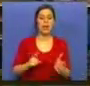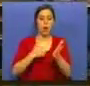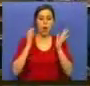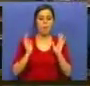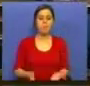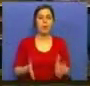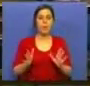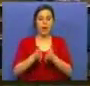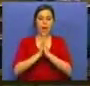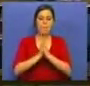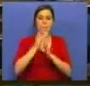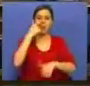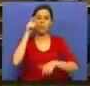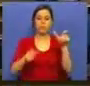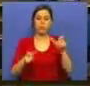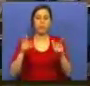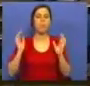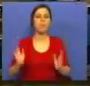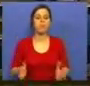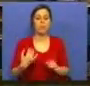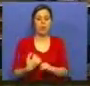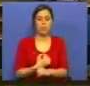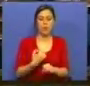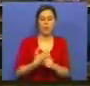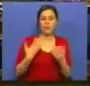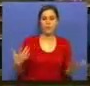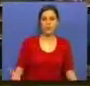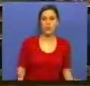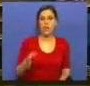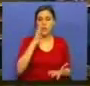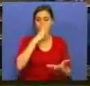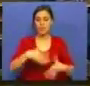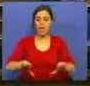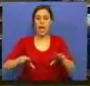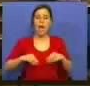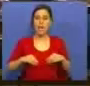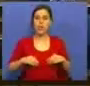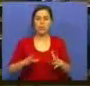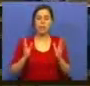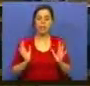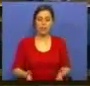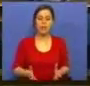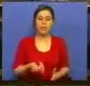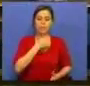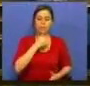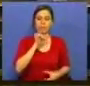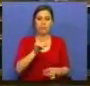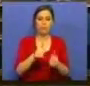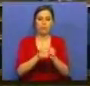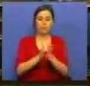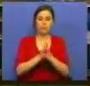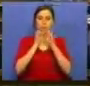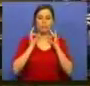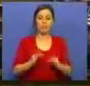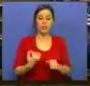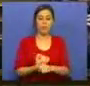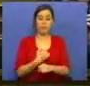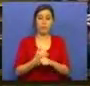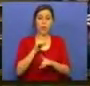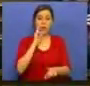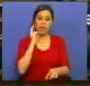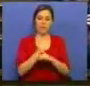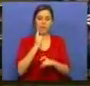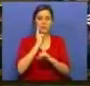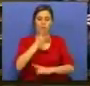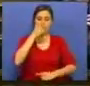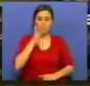precisa de qualquer apelo populista, que uma função, quando assumida, ela tem que ser tomada na sua íntegra. Se a função é de